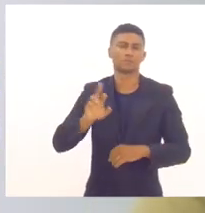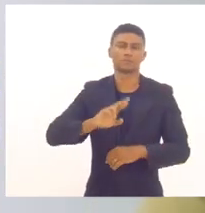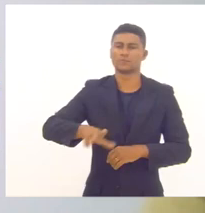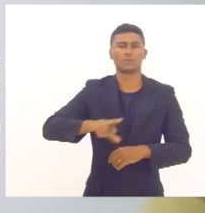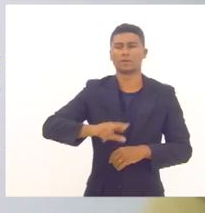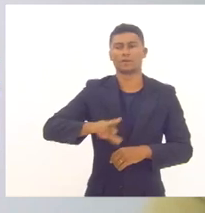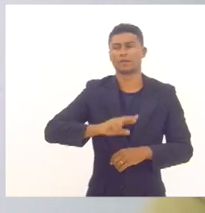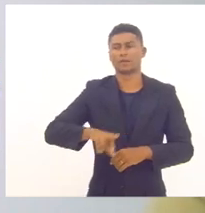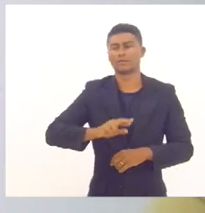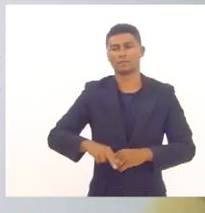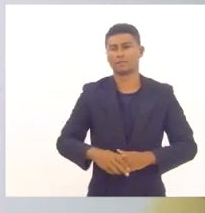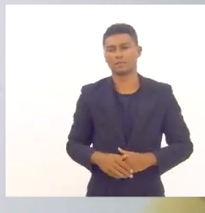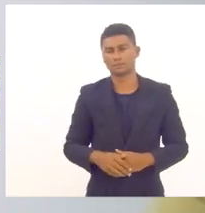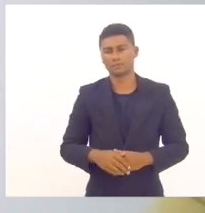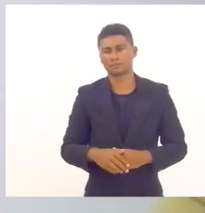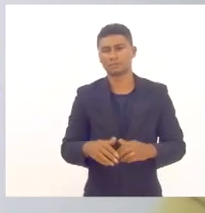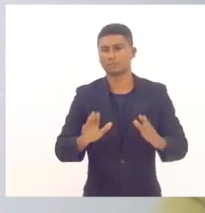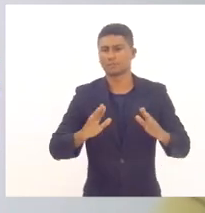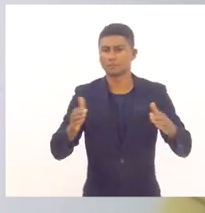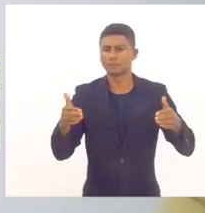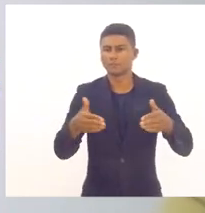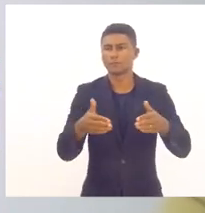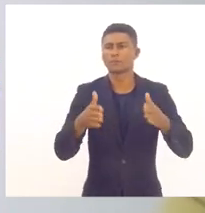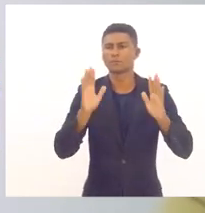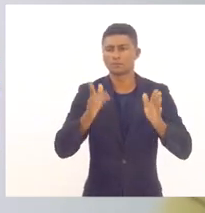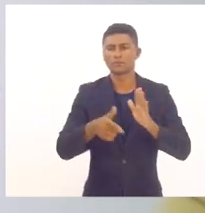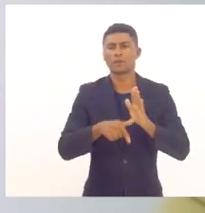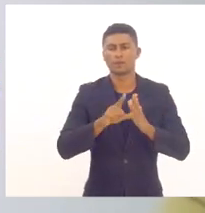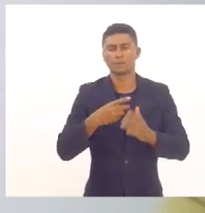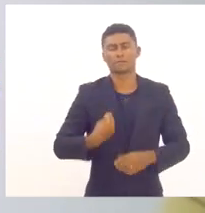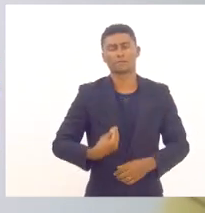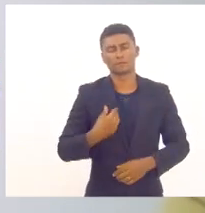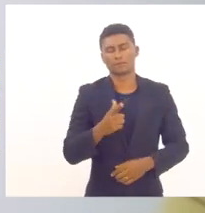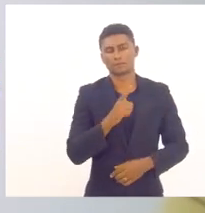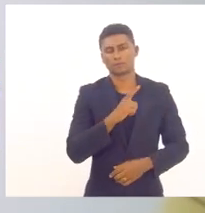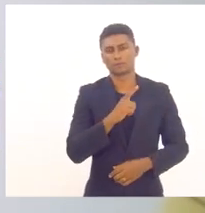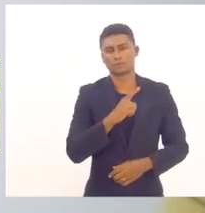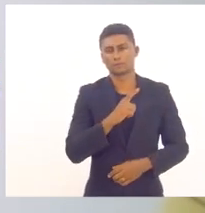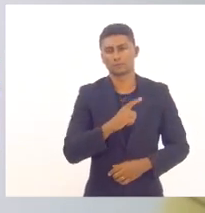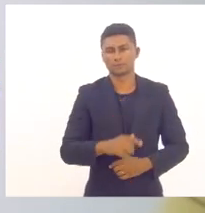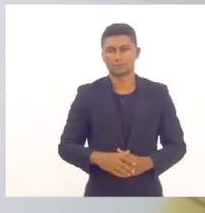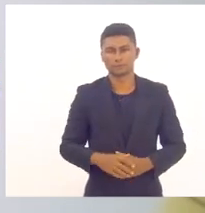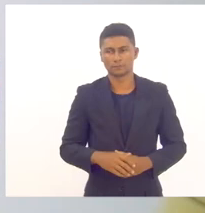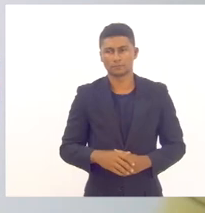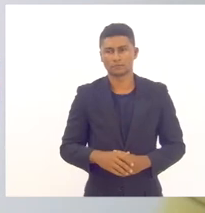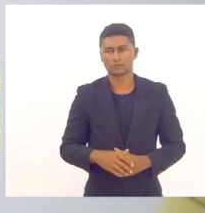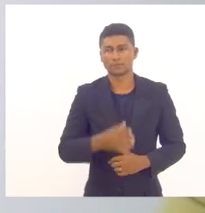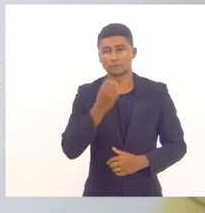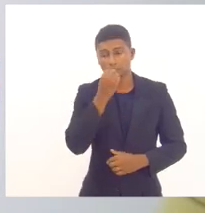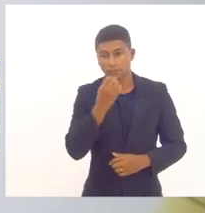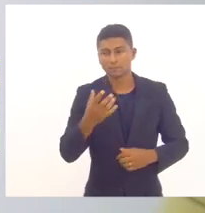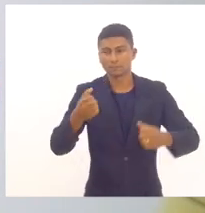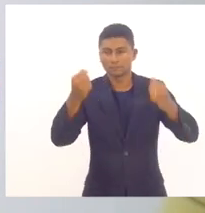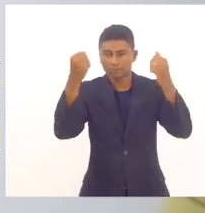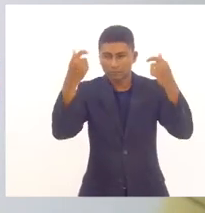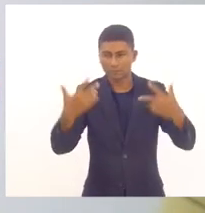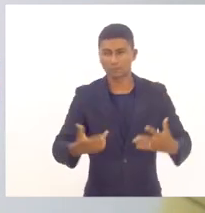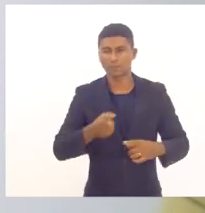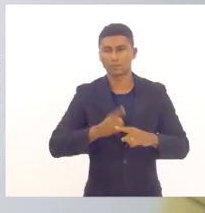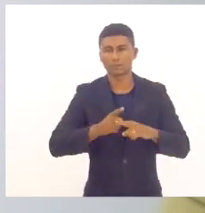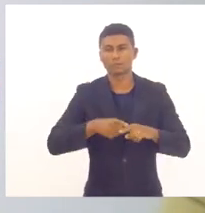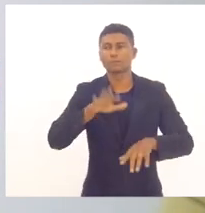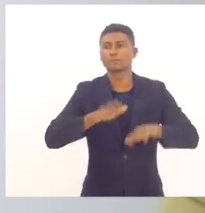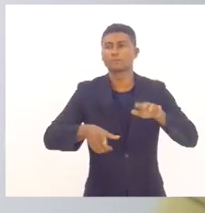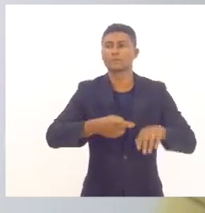O fórum já existia antes. Então, acho bom esclarecer, porque, assim, às vezes, a gente